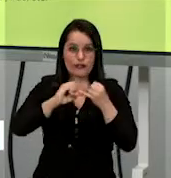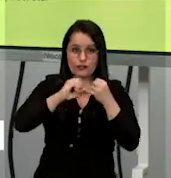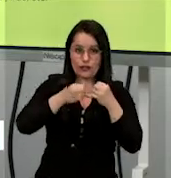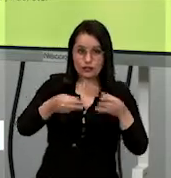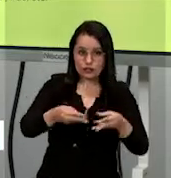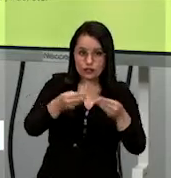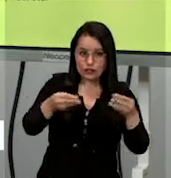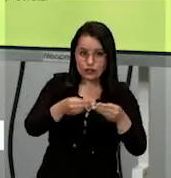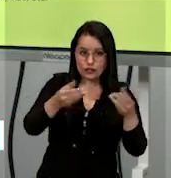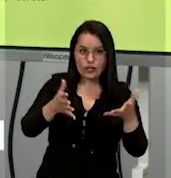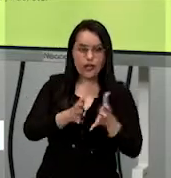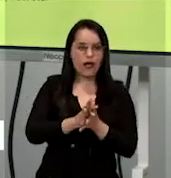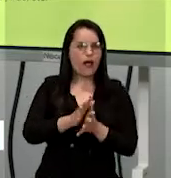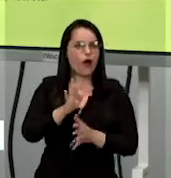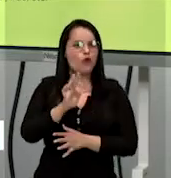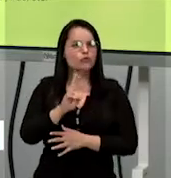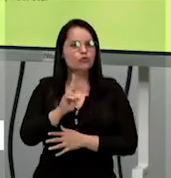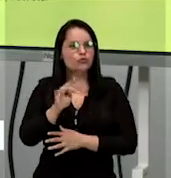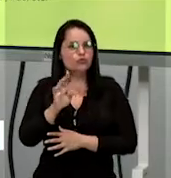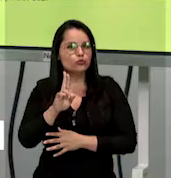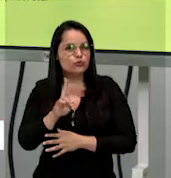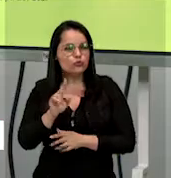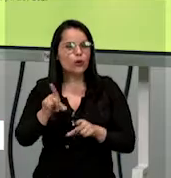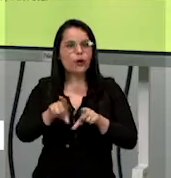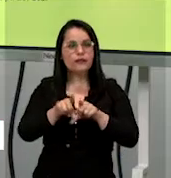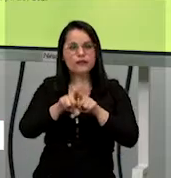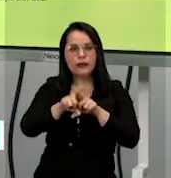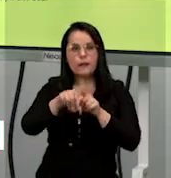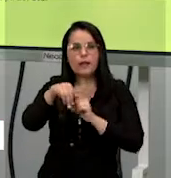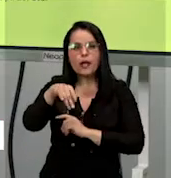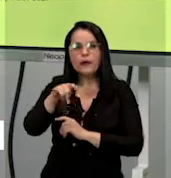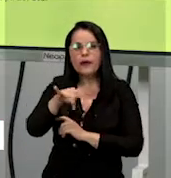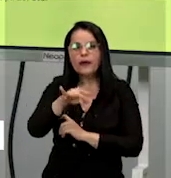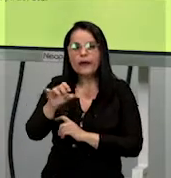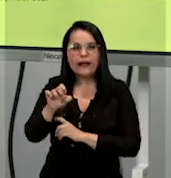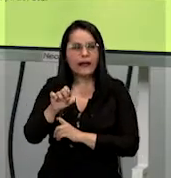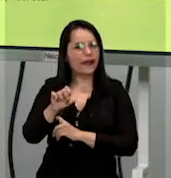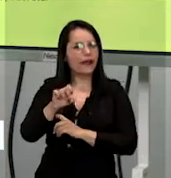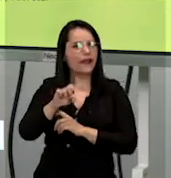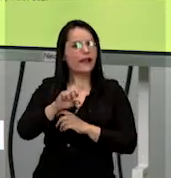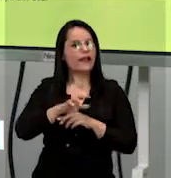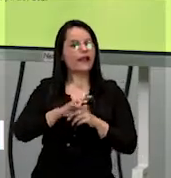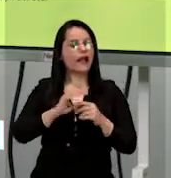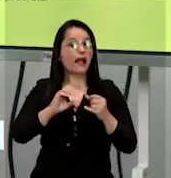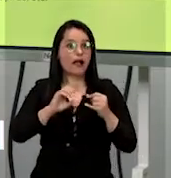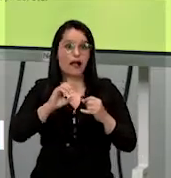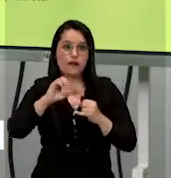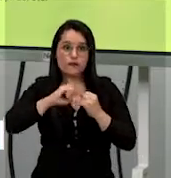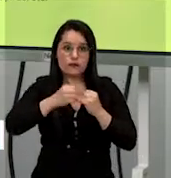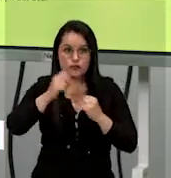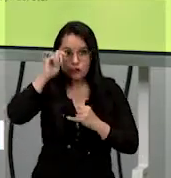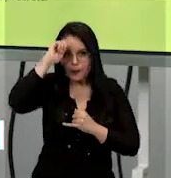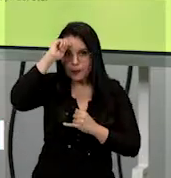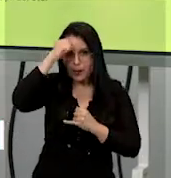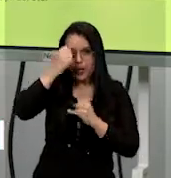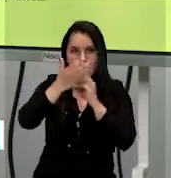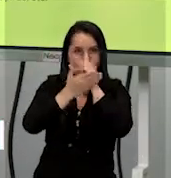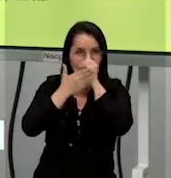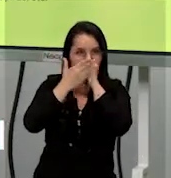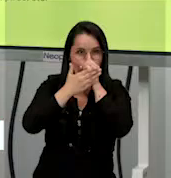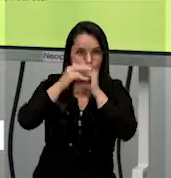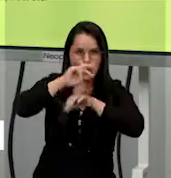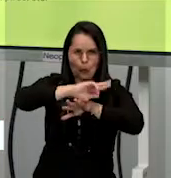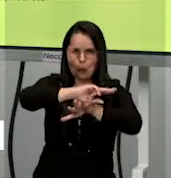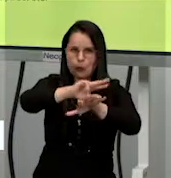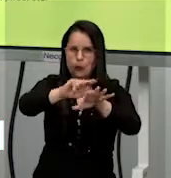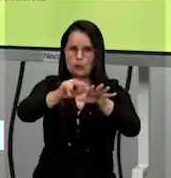de feijão, moqueca capixaba, feijoada, farofa, pirão. É muito diversa a culinária da